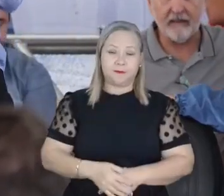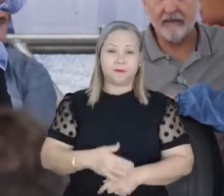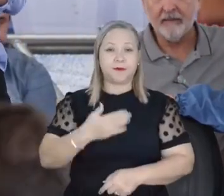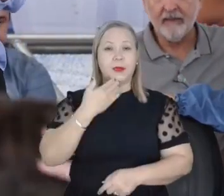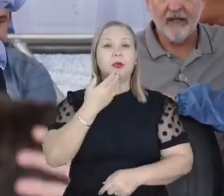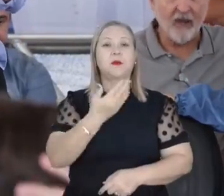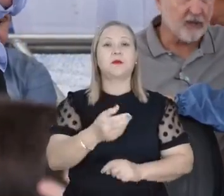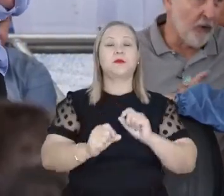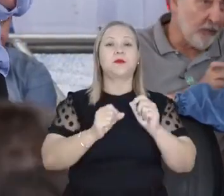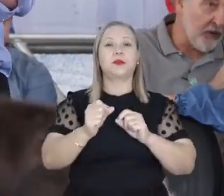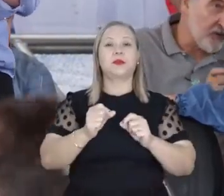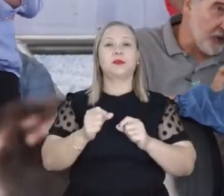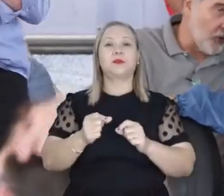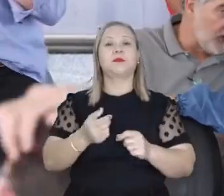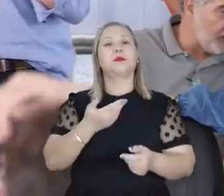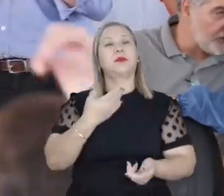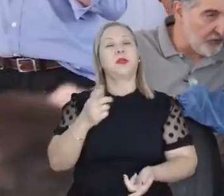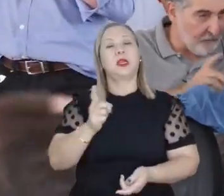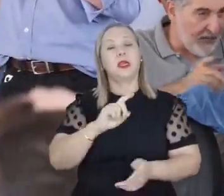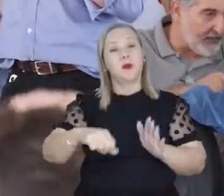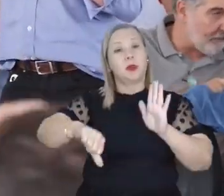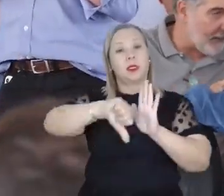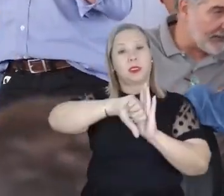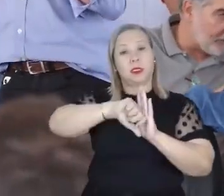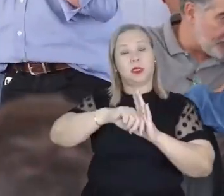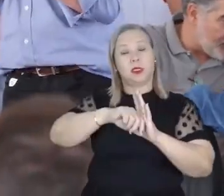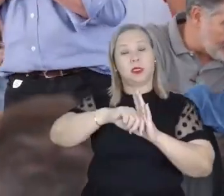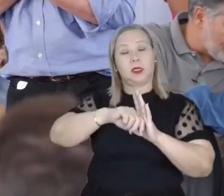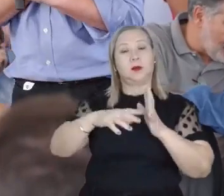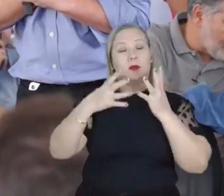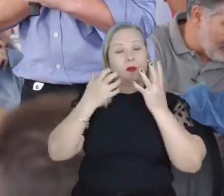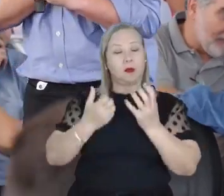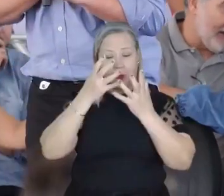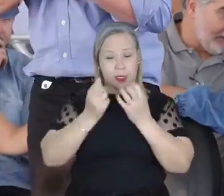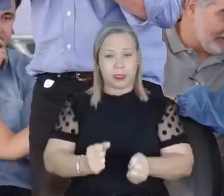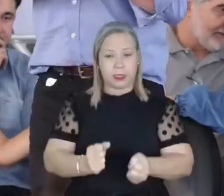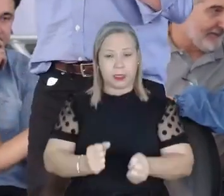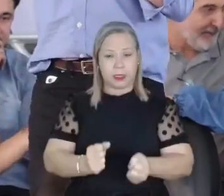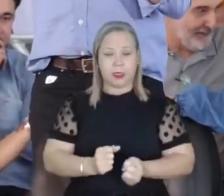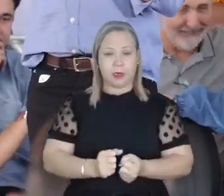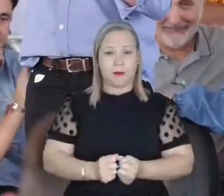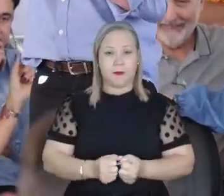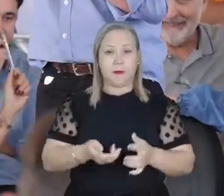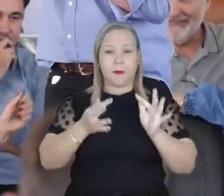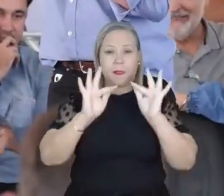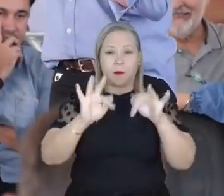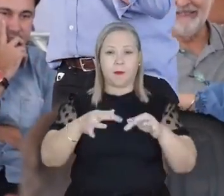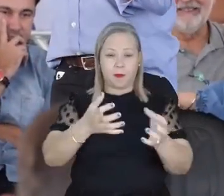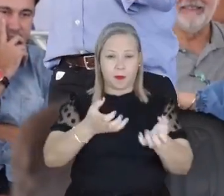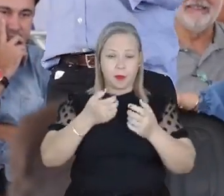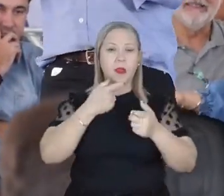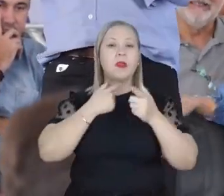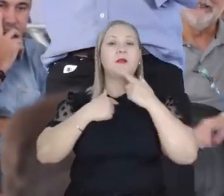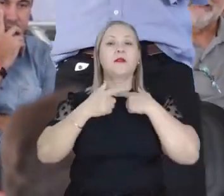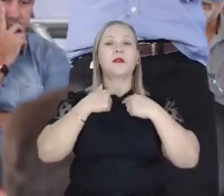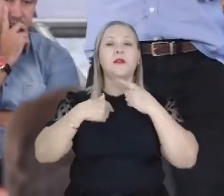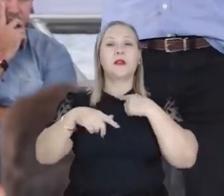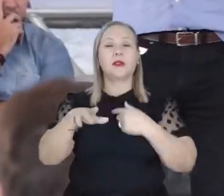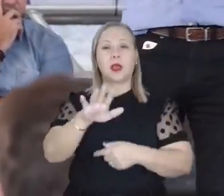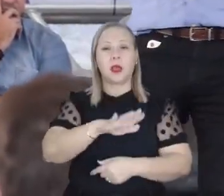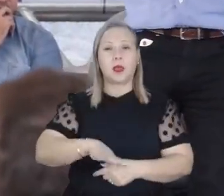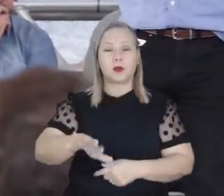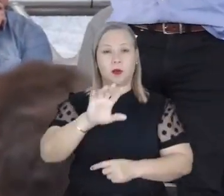também, porque nós não admitimos. E por fim, eu quero aqui desejar a vocês que esse movimento aqui